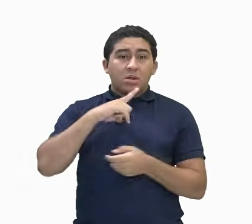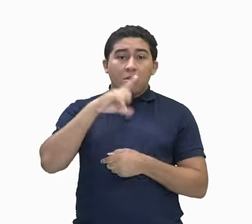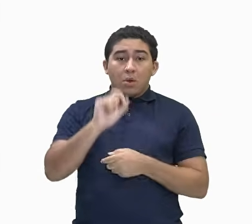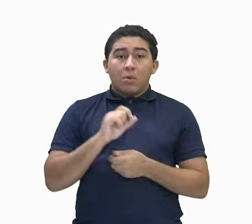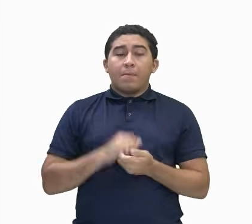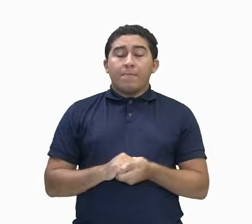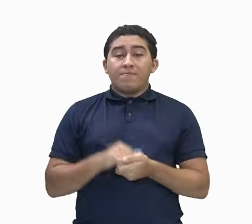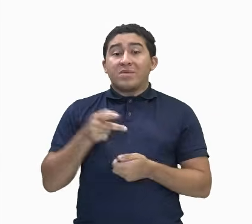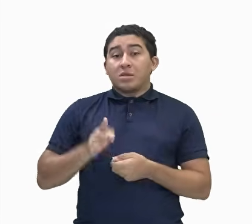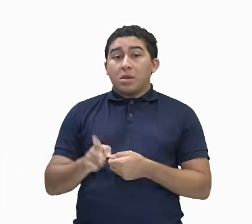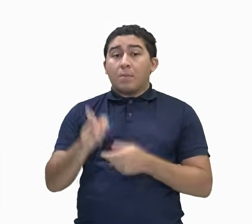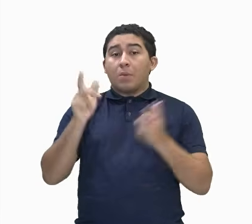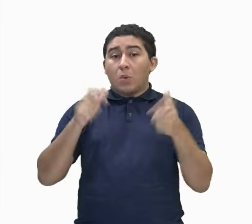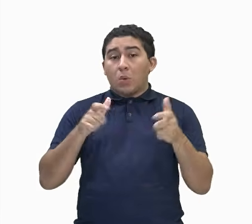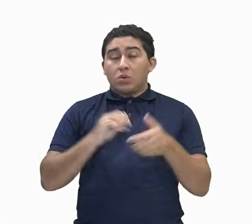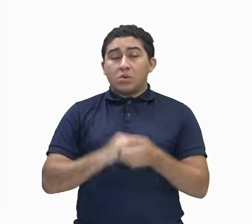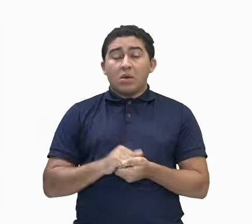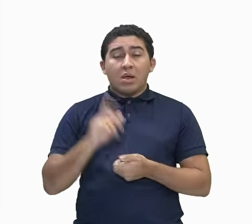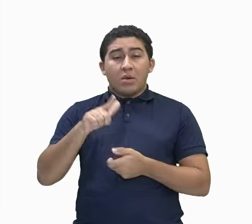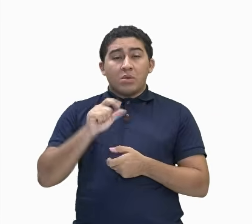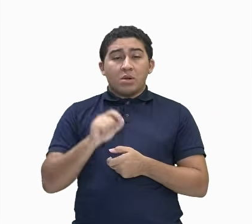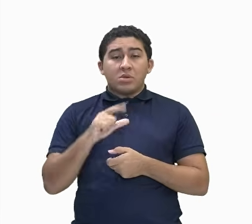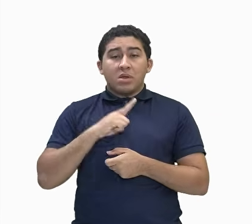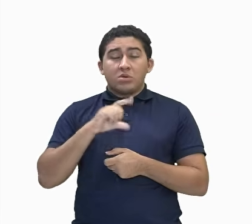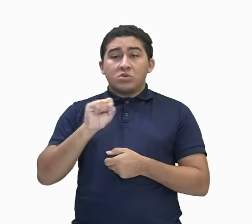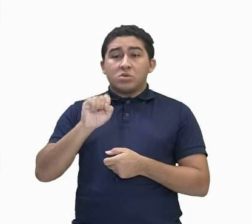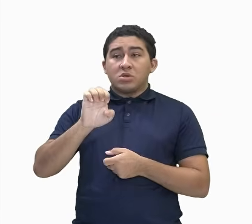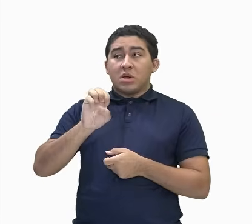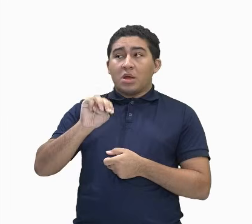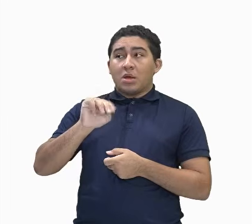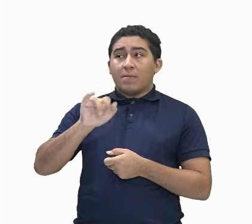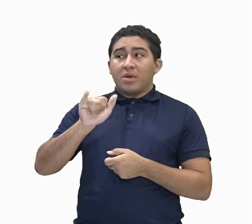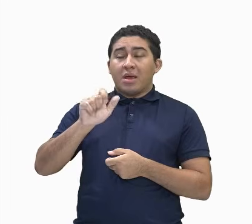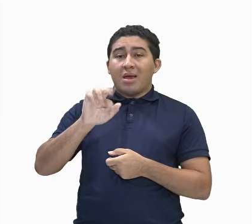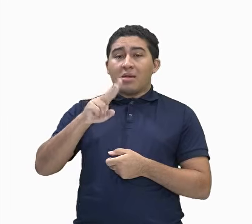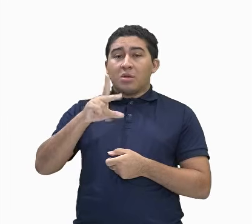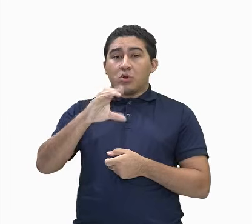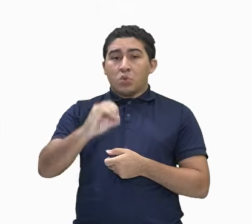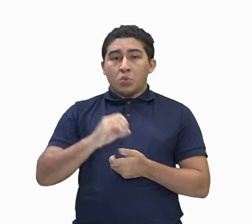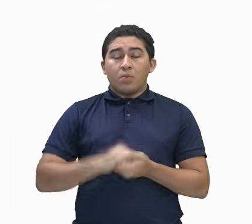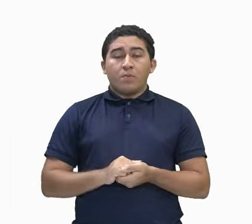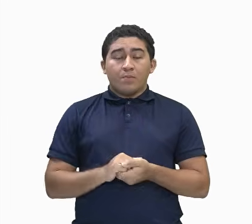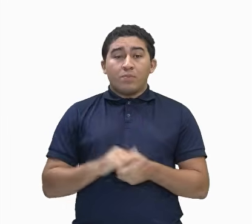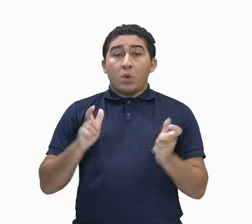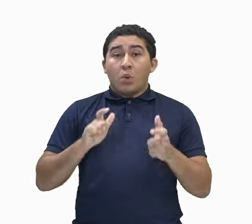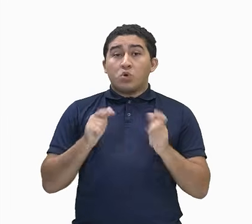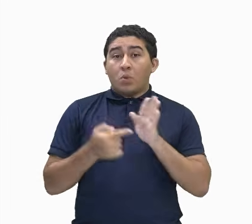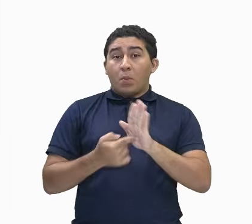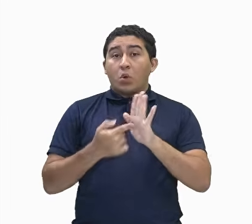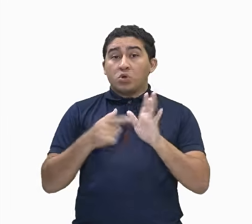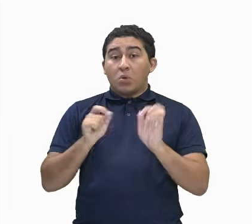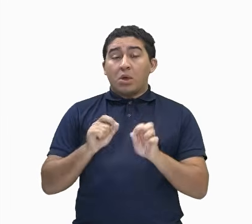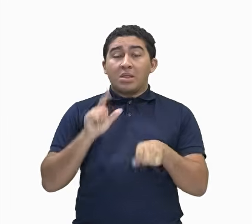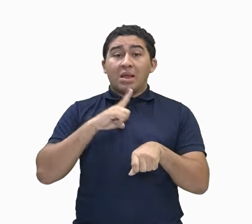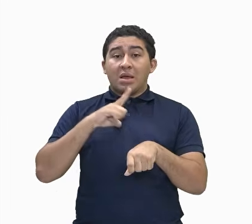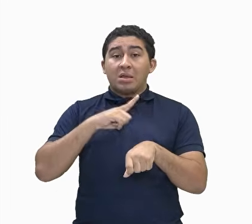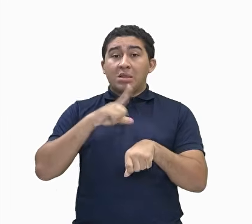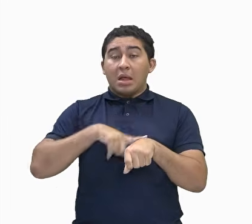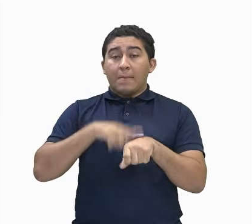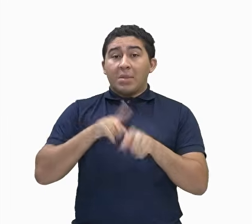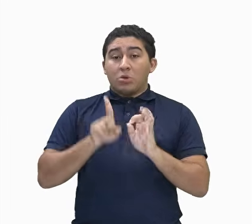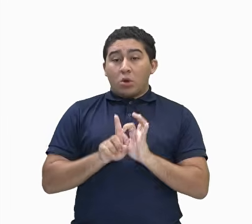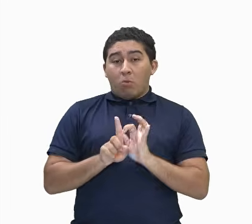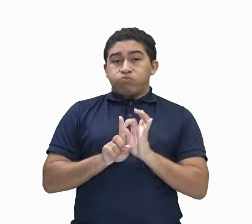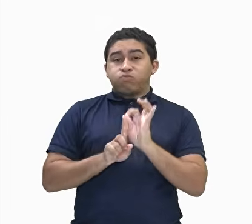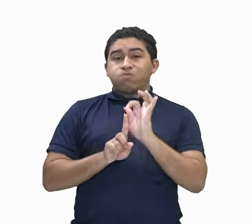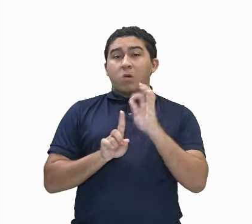presença também aí do semiárido, uma região do semiárido, onde apresenta temperaturas elevadas e